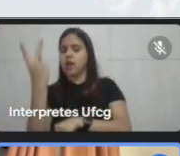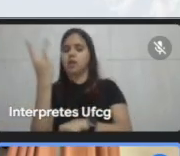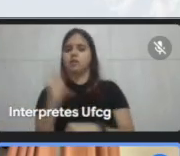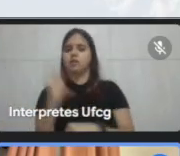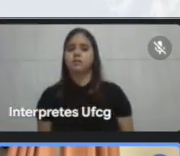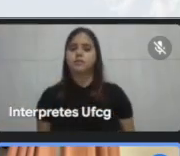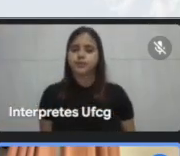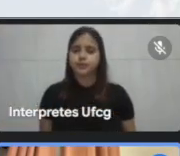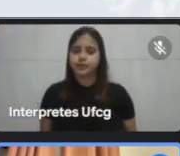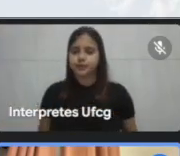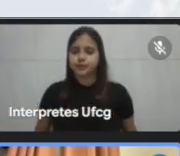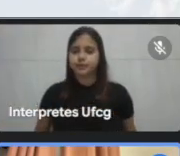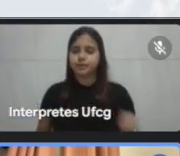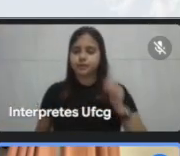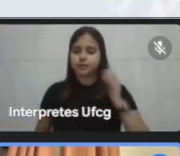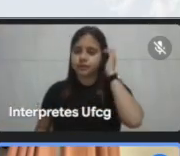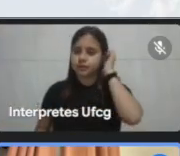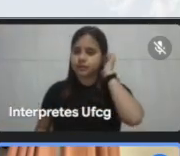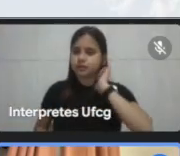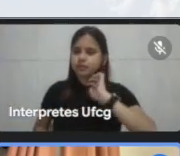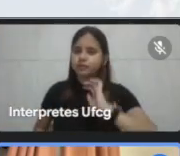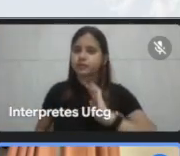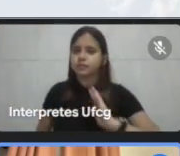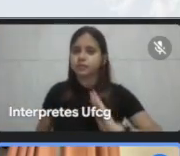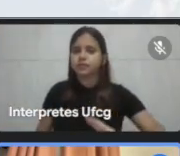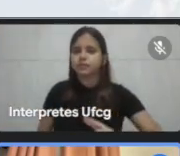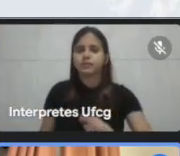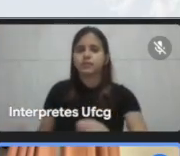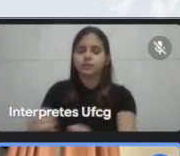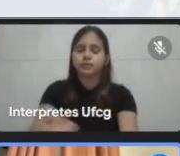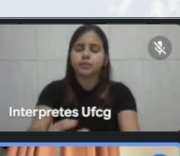eu pegar. Não estou vendo meu mouse aqui.